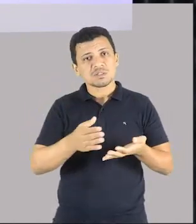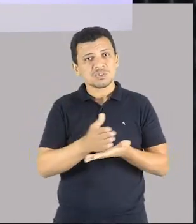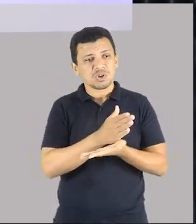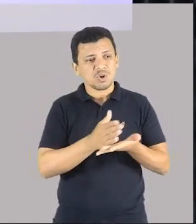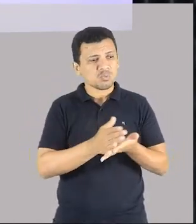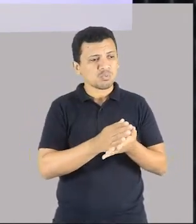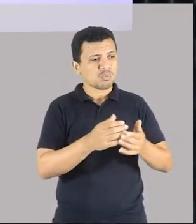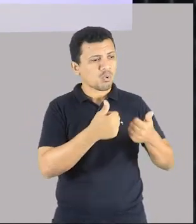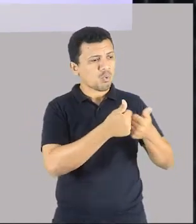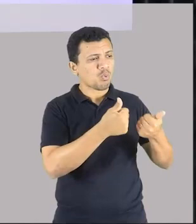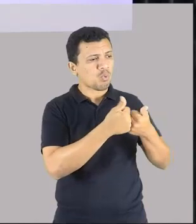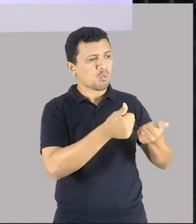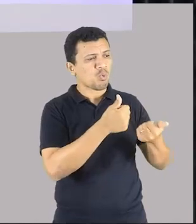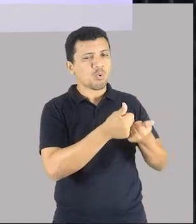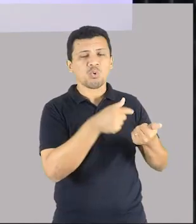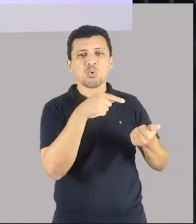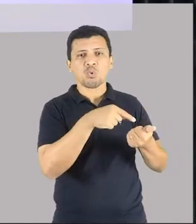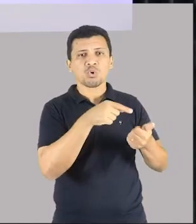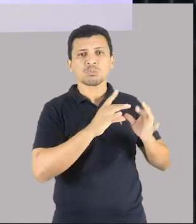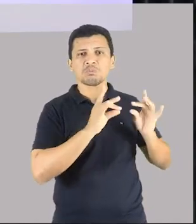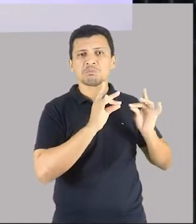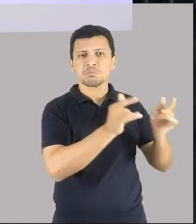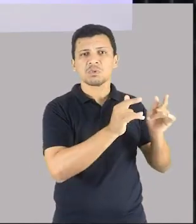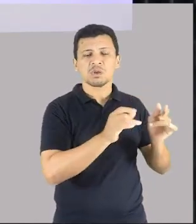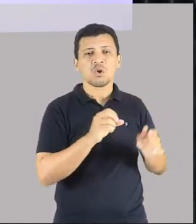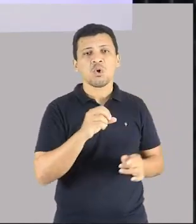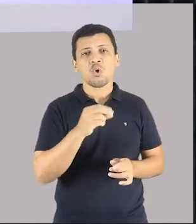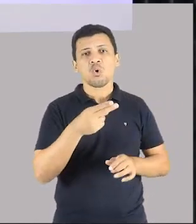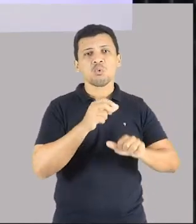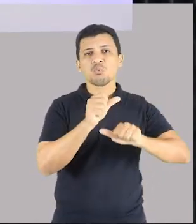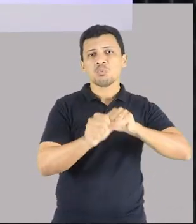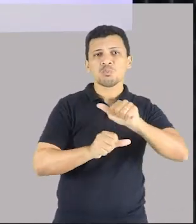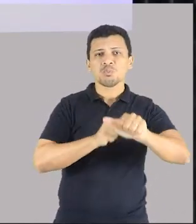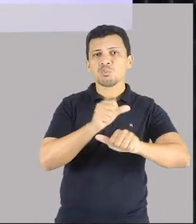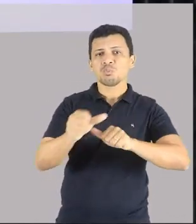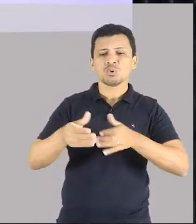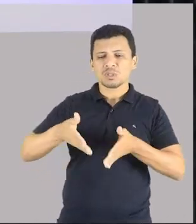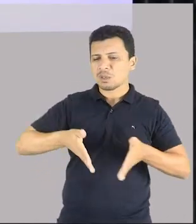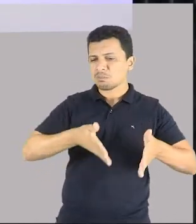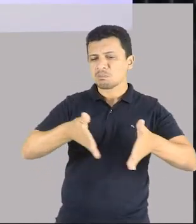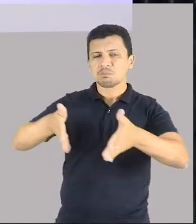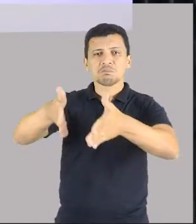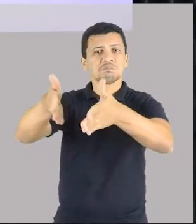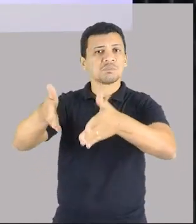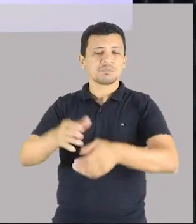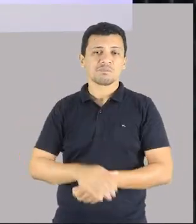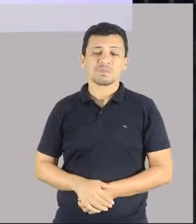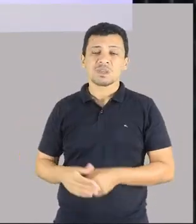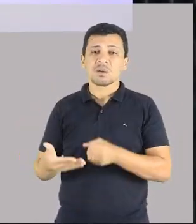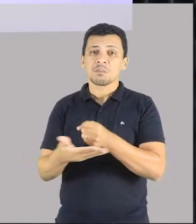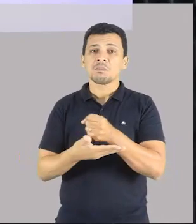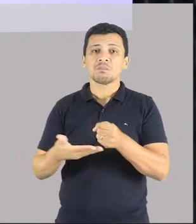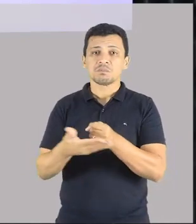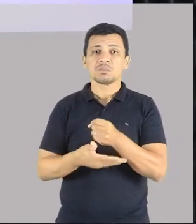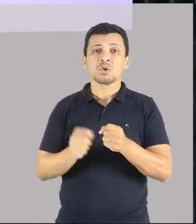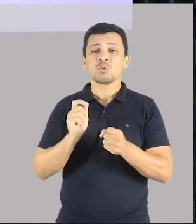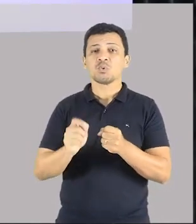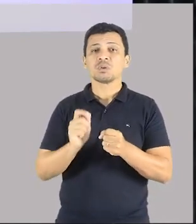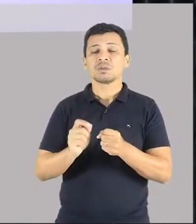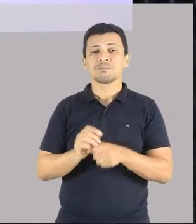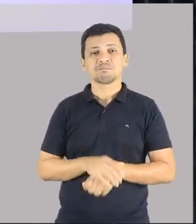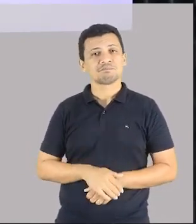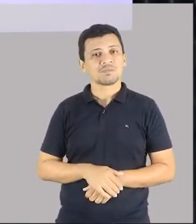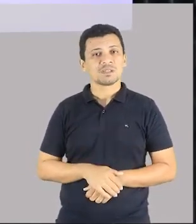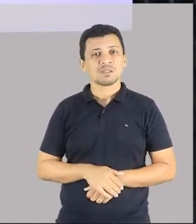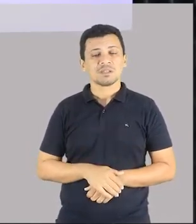linha de ônibus ou alterar a rota das linhas de ônibus na cidade. Isso ele vai decidir com base na oportunidade e na conveniência. Digamos que está